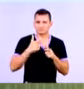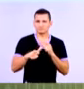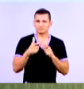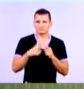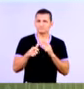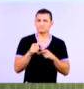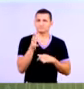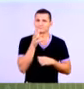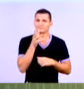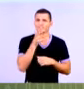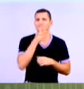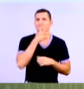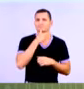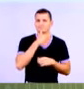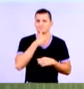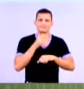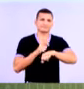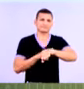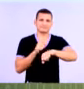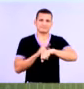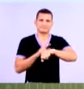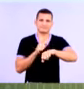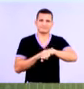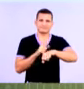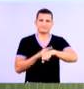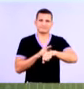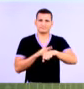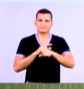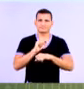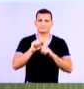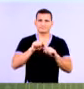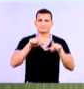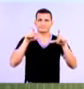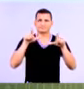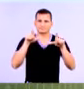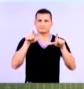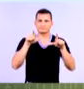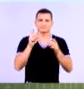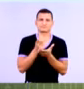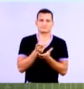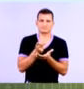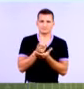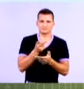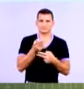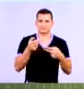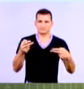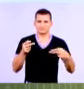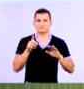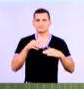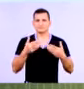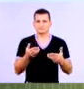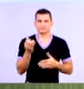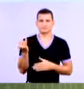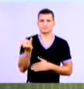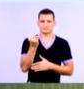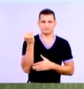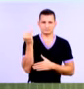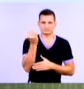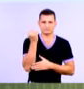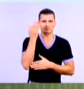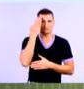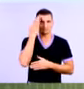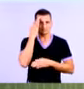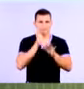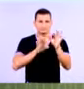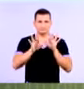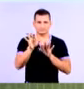mais demora, em tempo maior, né, para poder executar as mesmas coisas. Então, é muito importante saber organizar